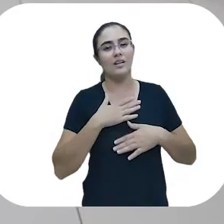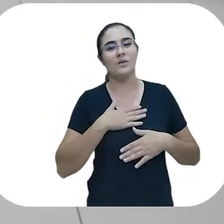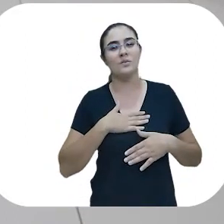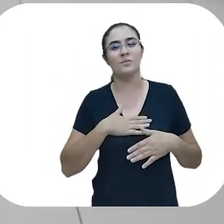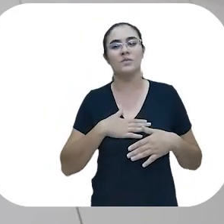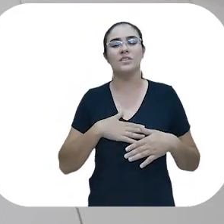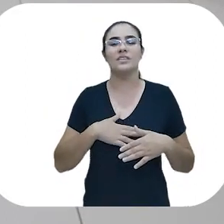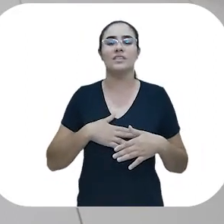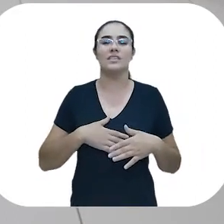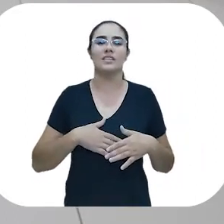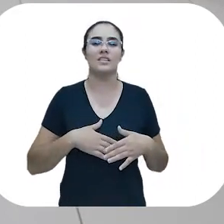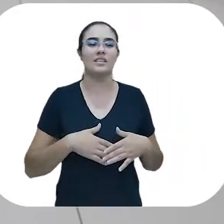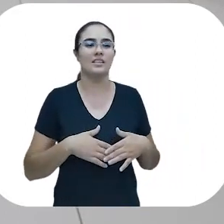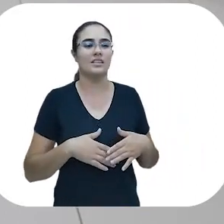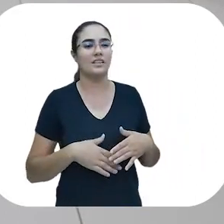eu,